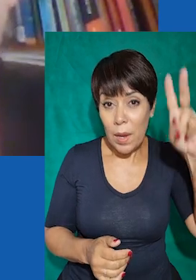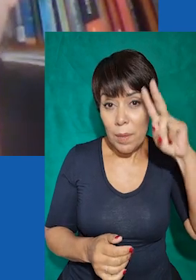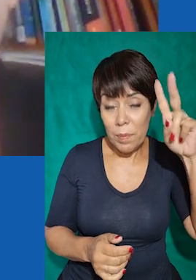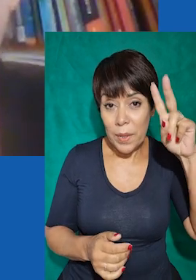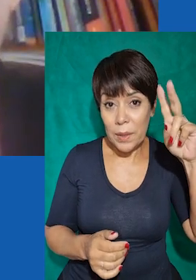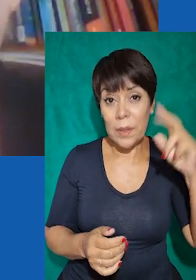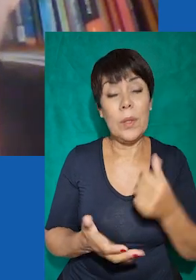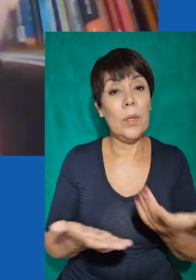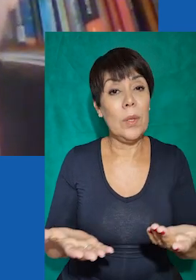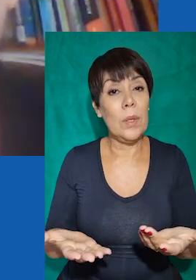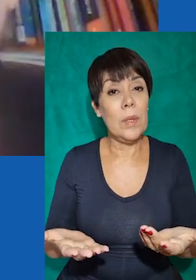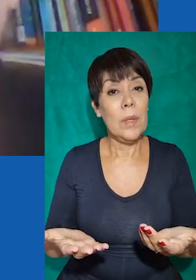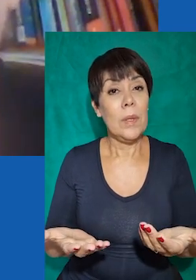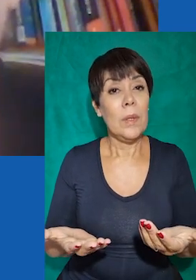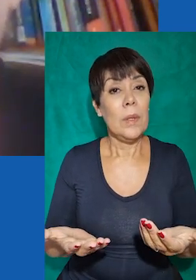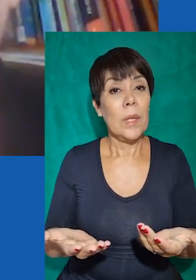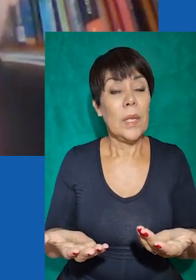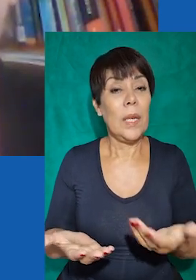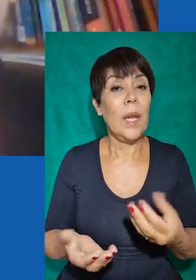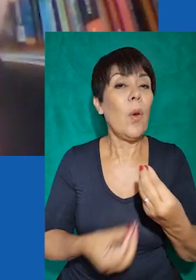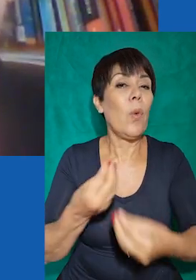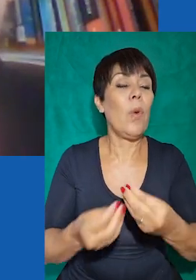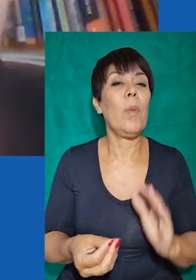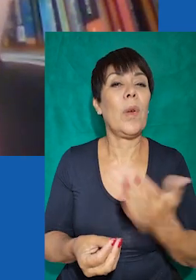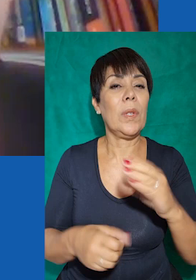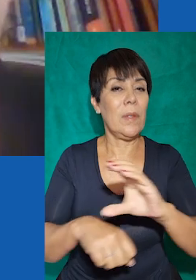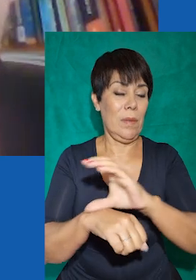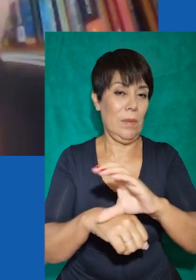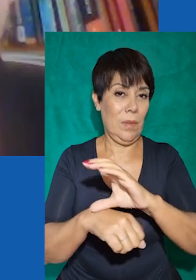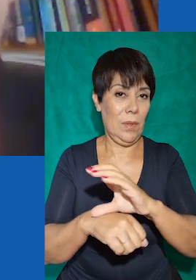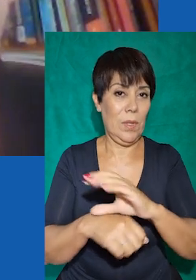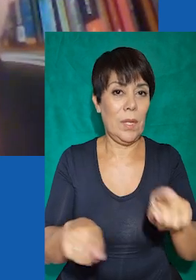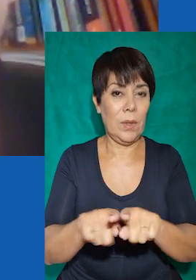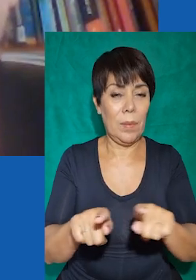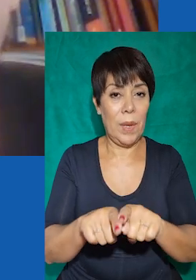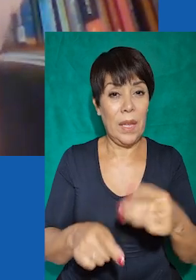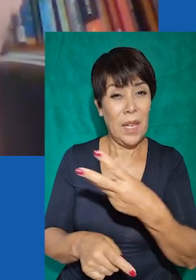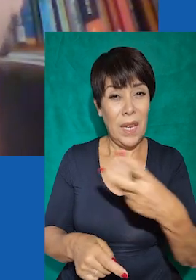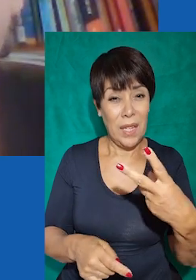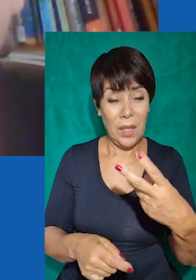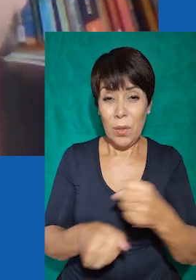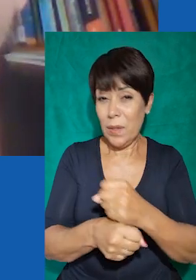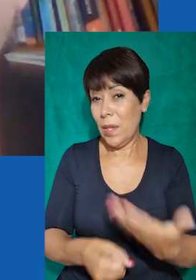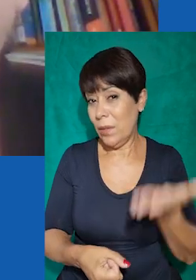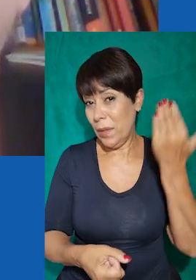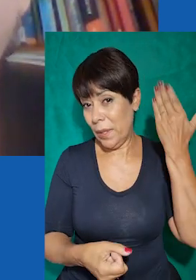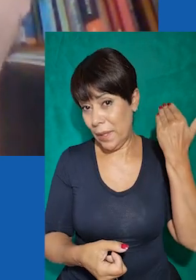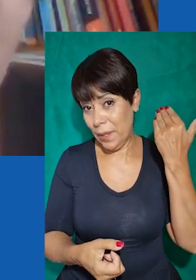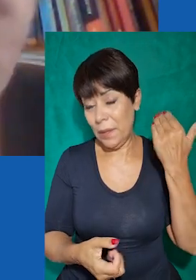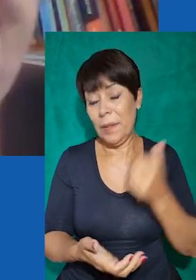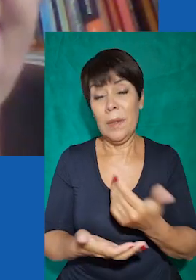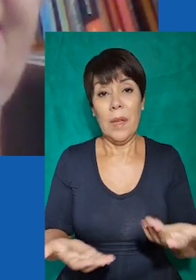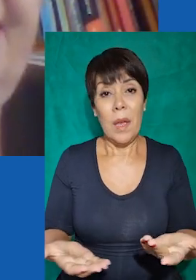lembrando, digamos, como foi feita a Constituição também há 32 anos atrás,